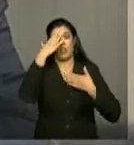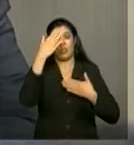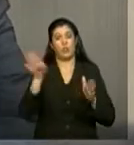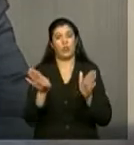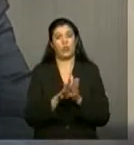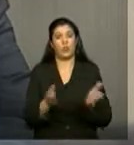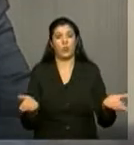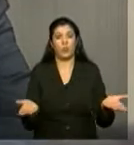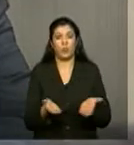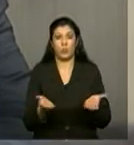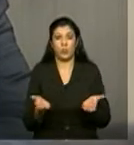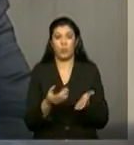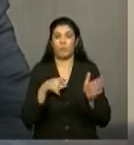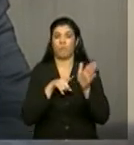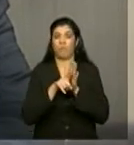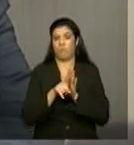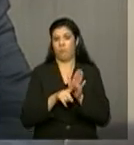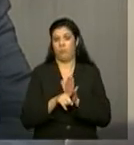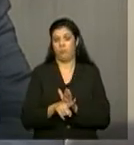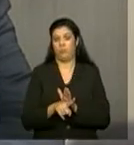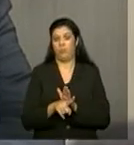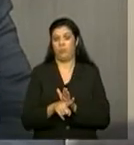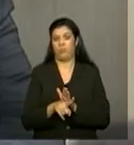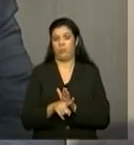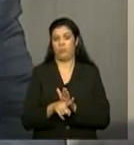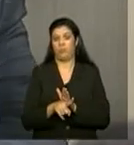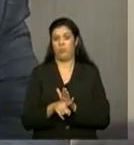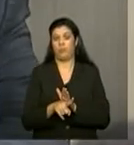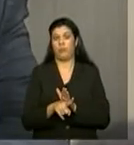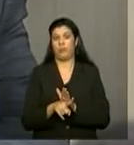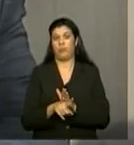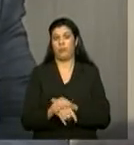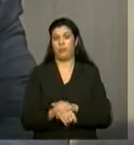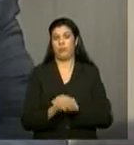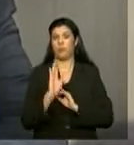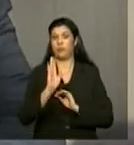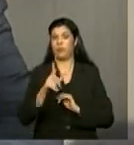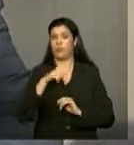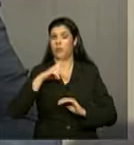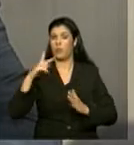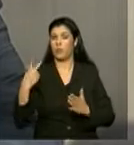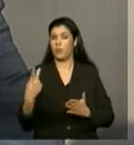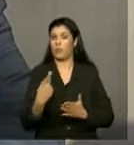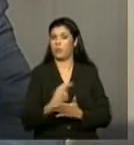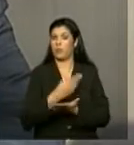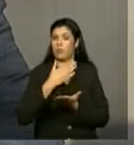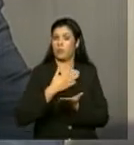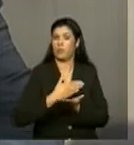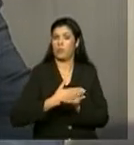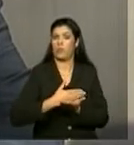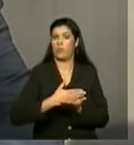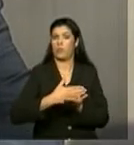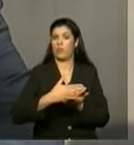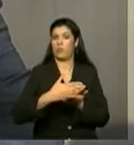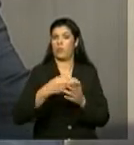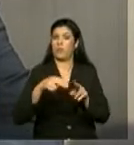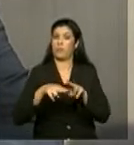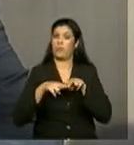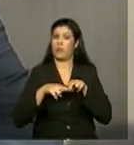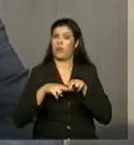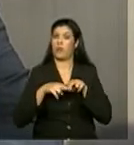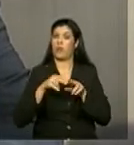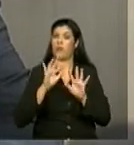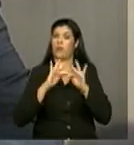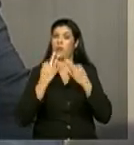esse ponto numa numa investigação que foi realmente iniciada pela família em